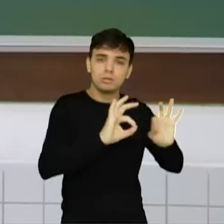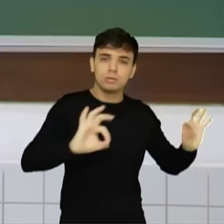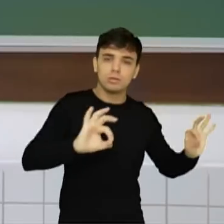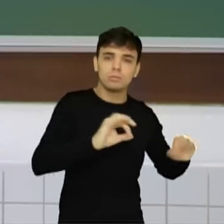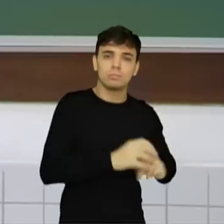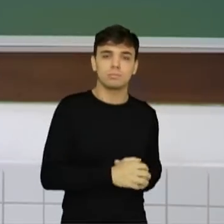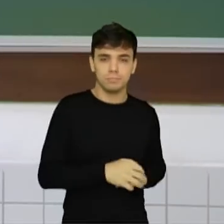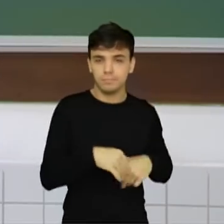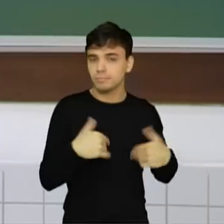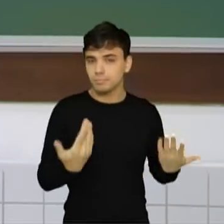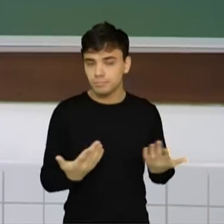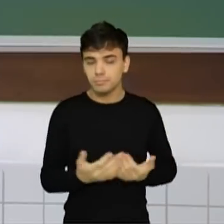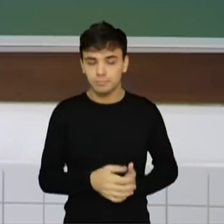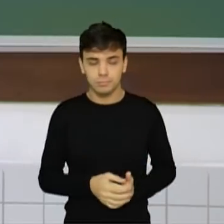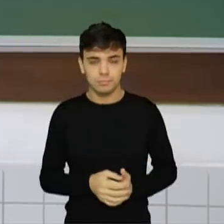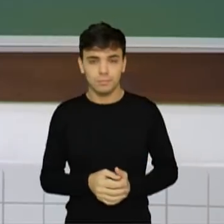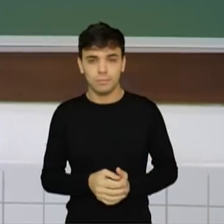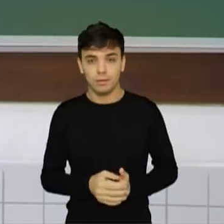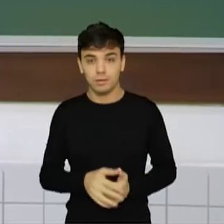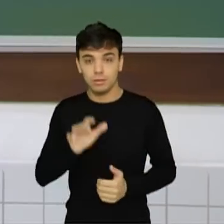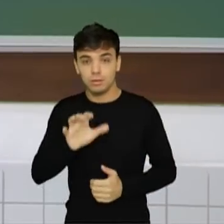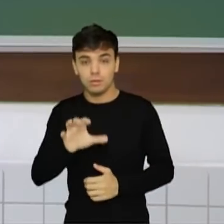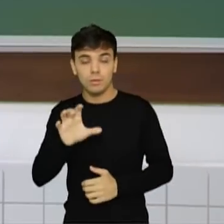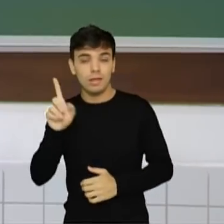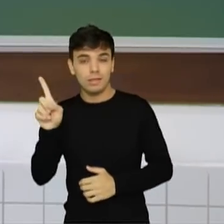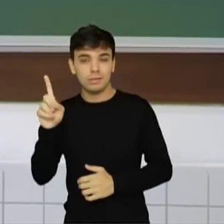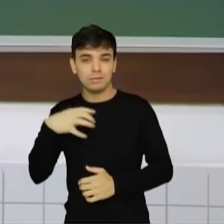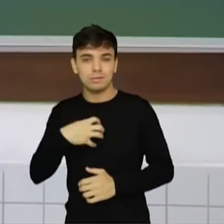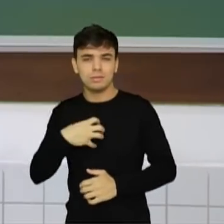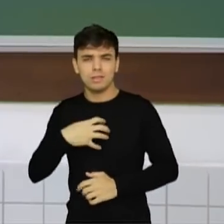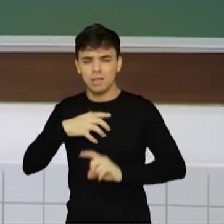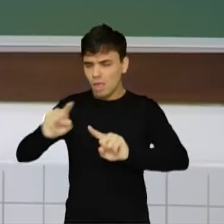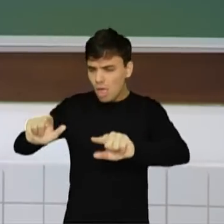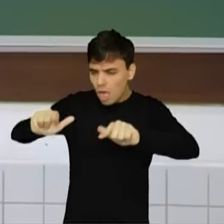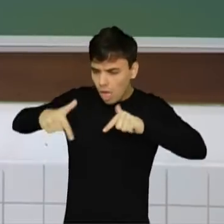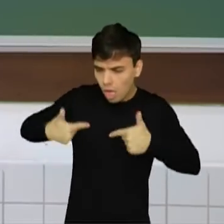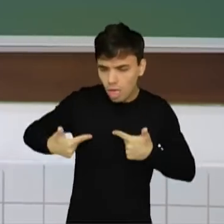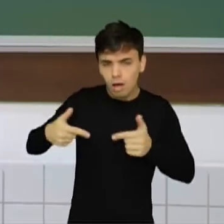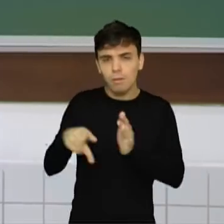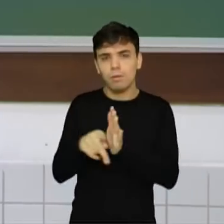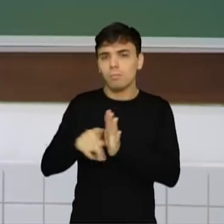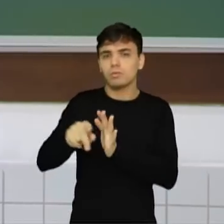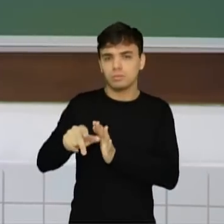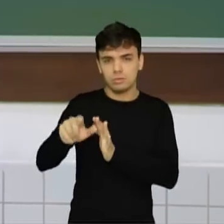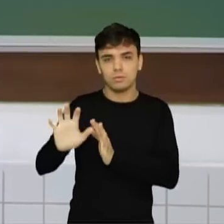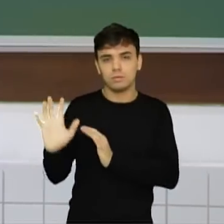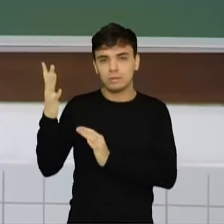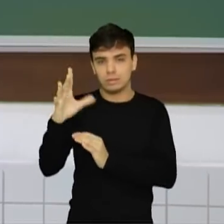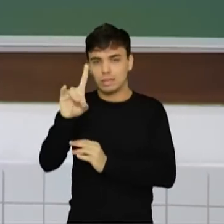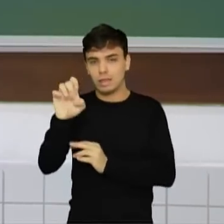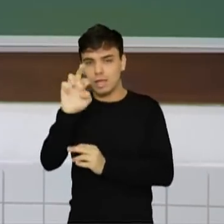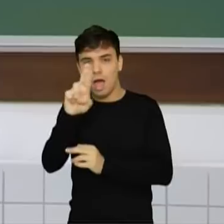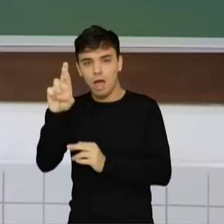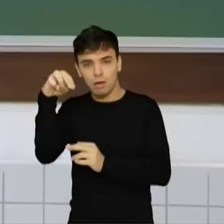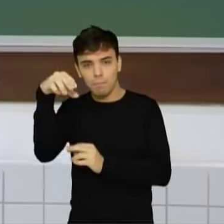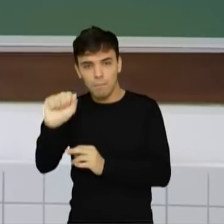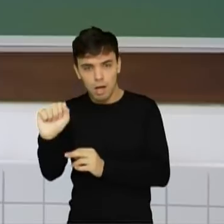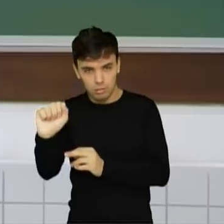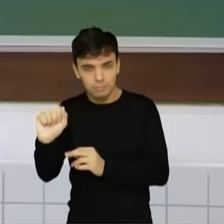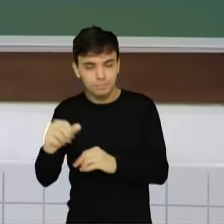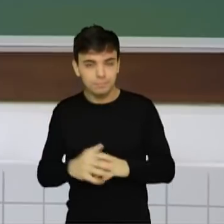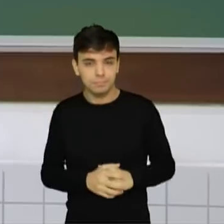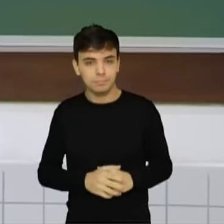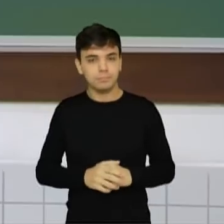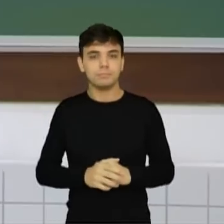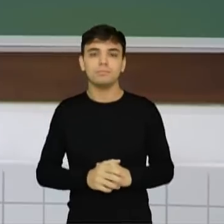a população mais pobre. Então, essa elite aí se sentia muito ameaçada com essa possibilidade da derrama. Então, eles se reuniram e